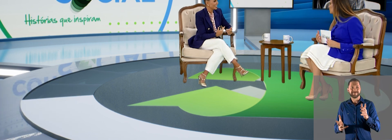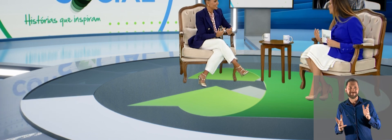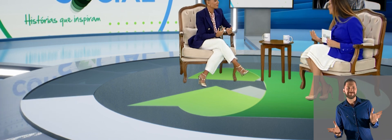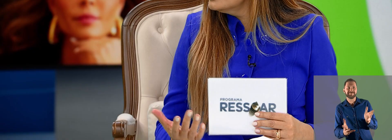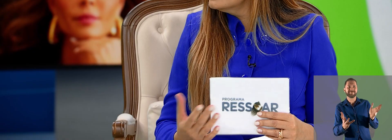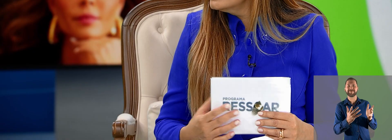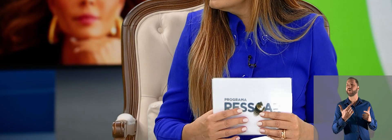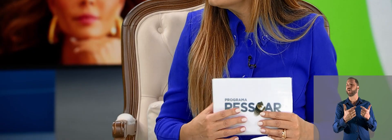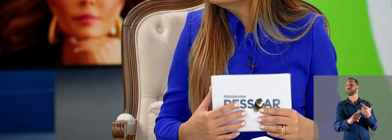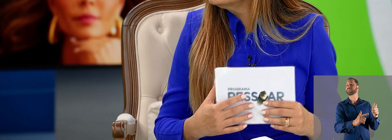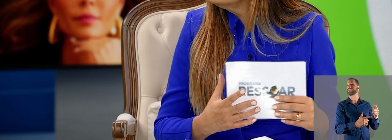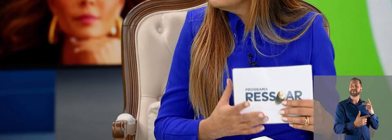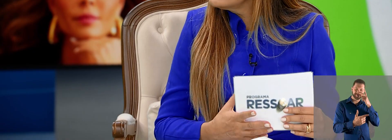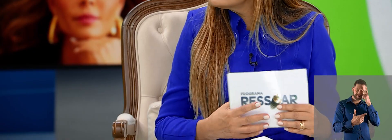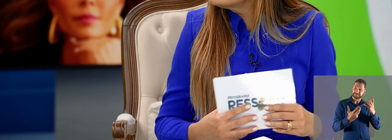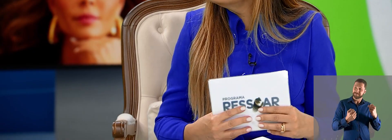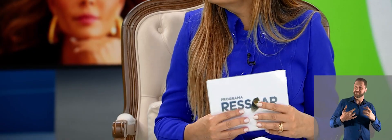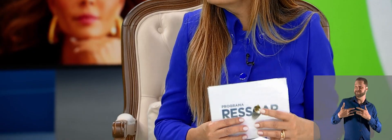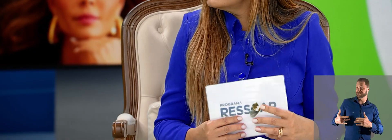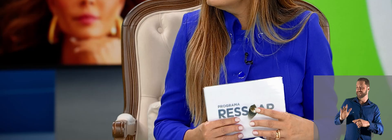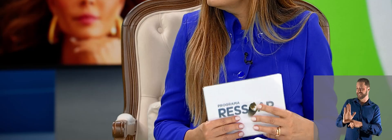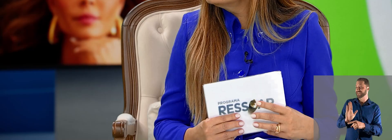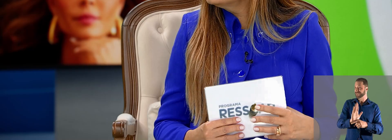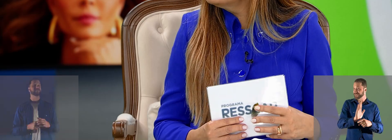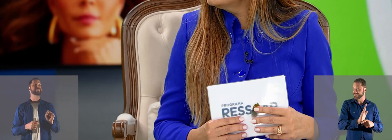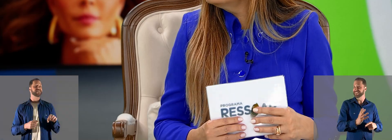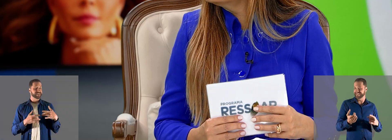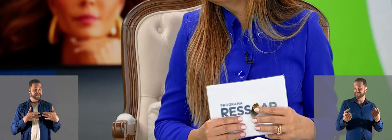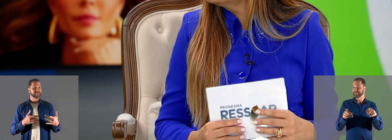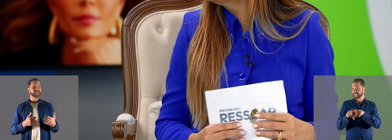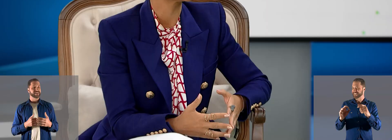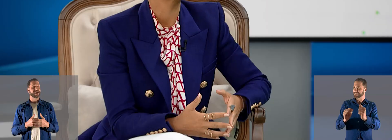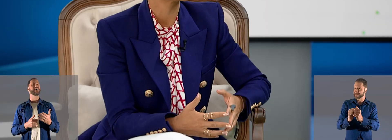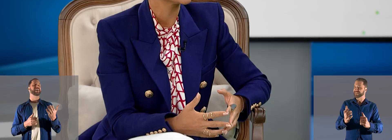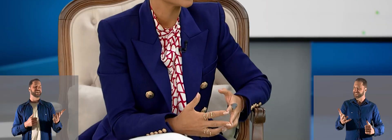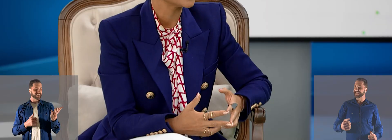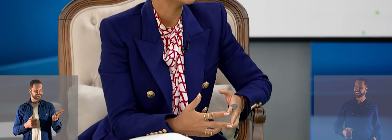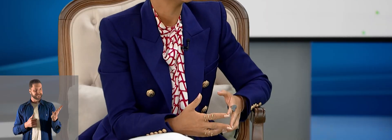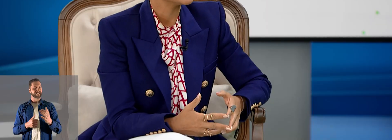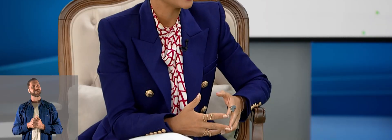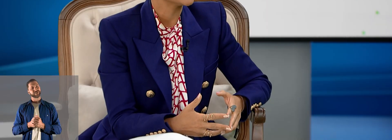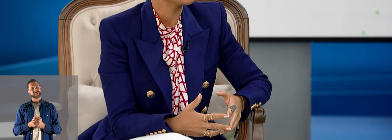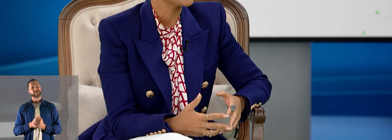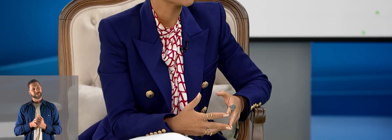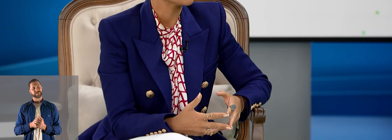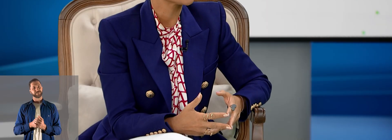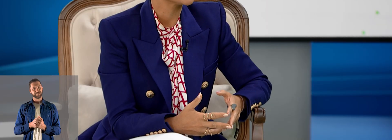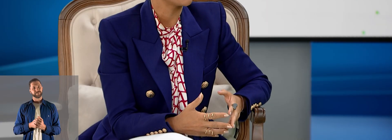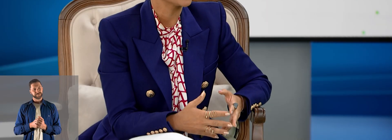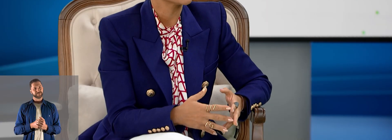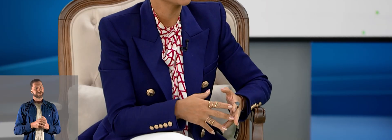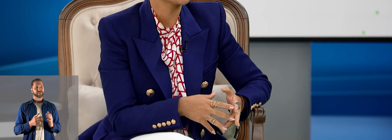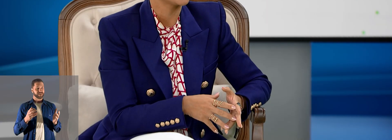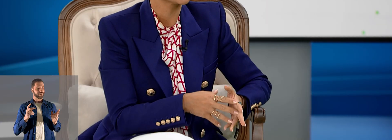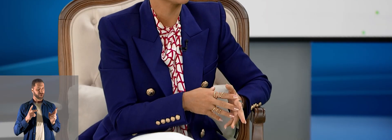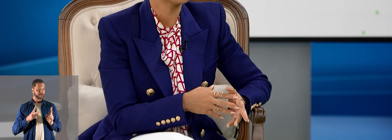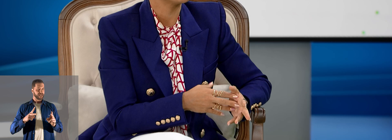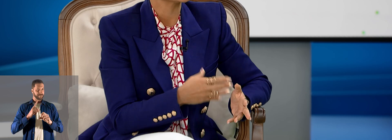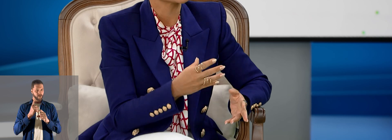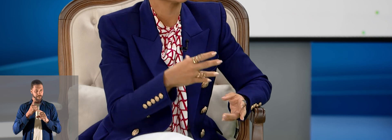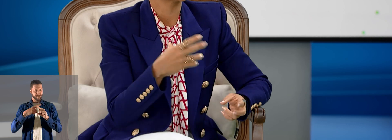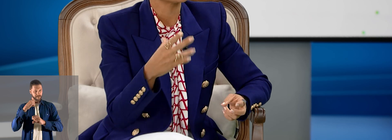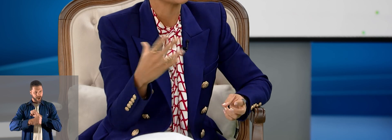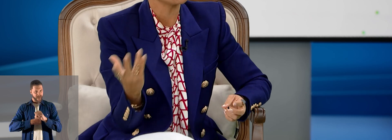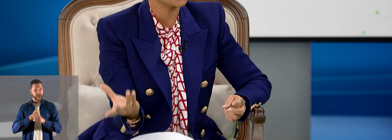incentivando estimulando nelas esse voluntariado também esse faz também né exatamente e hoje o desapego a gente faz